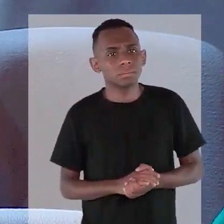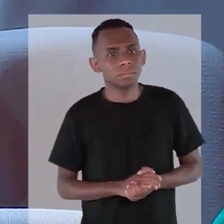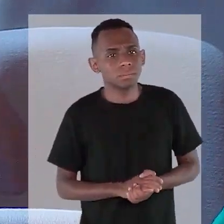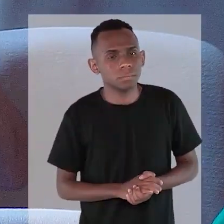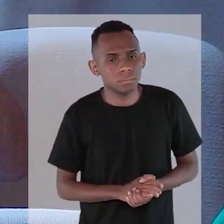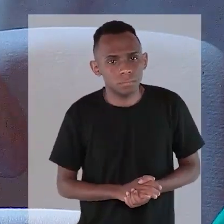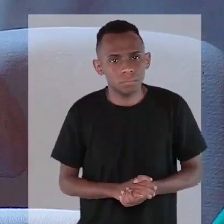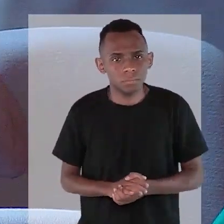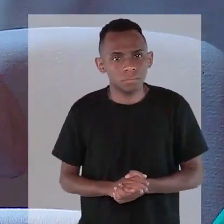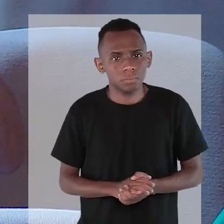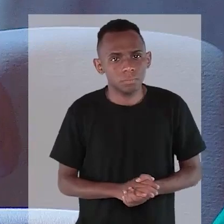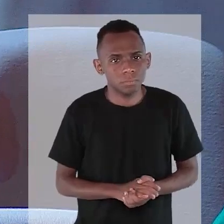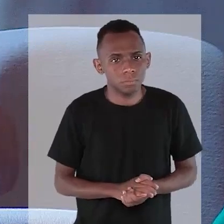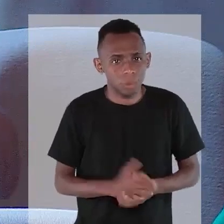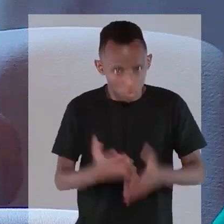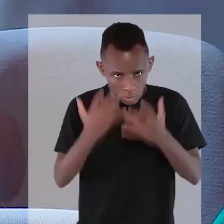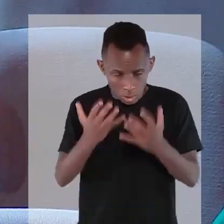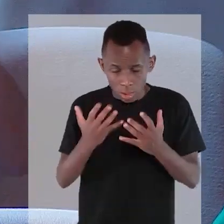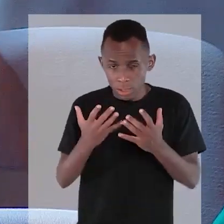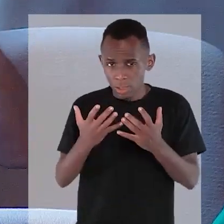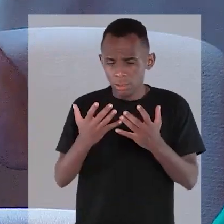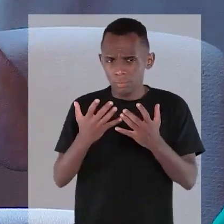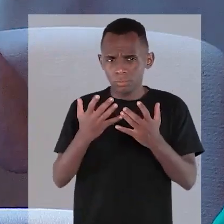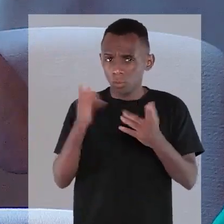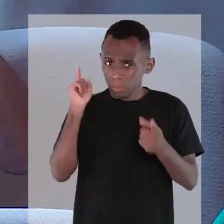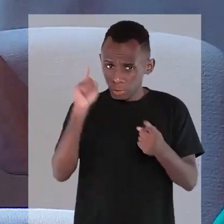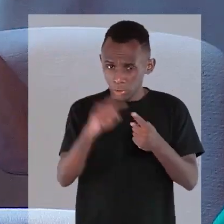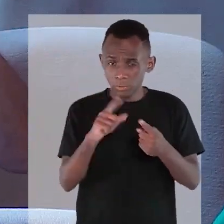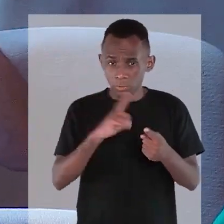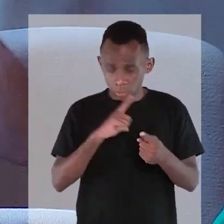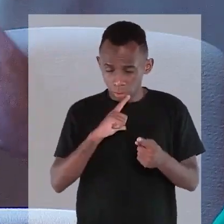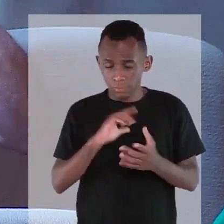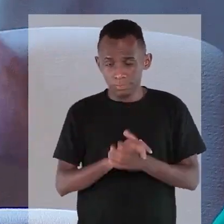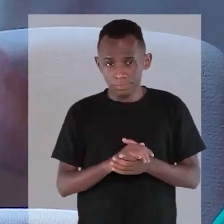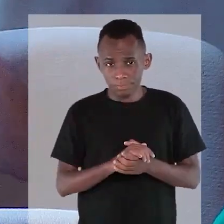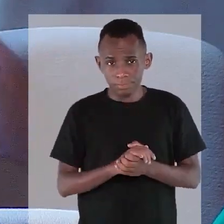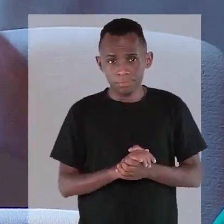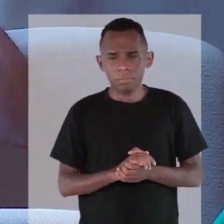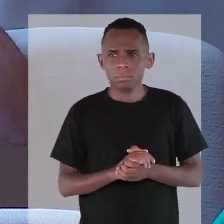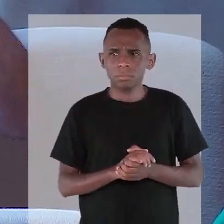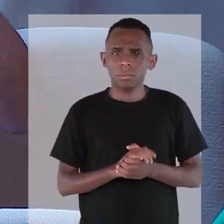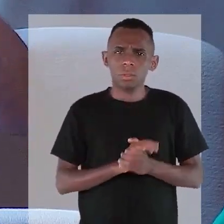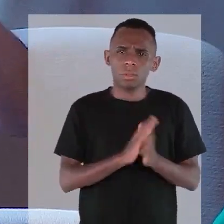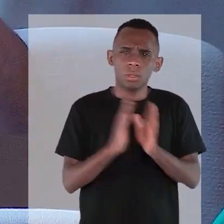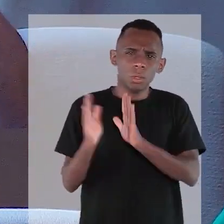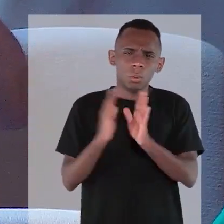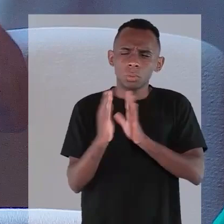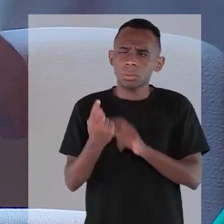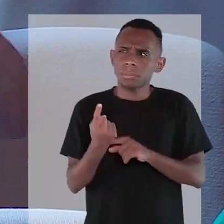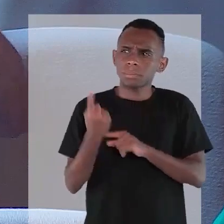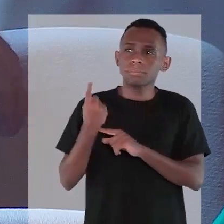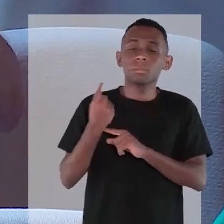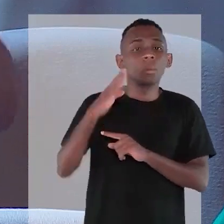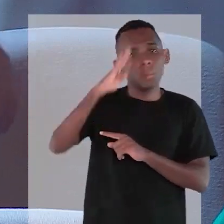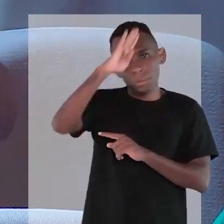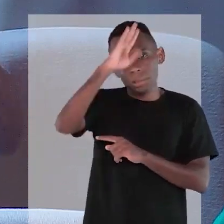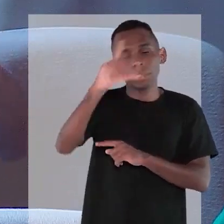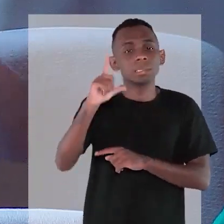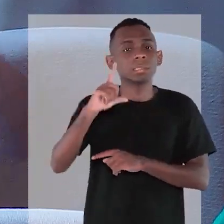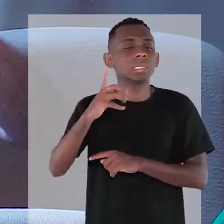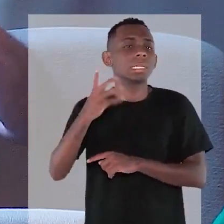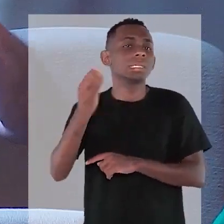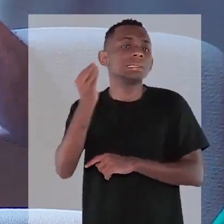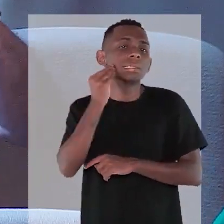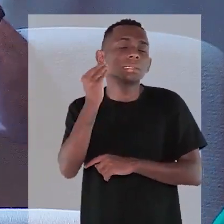trazer uma questão bem objetiva. Há um tempo atrás, o Bolsonaro ele tentou criar um